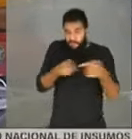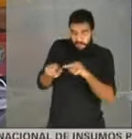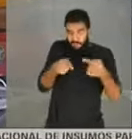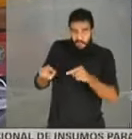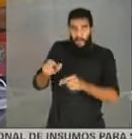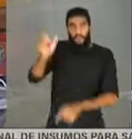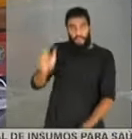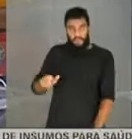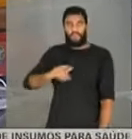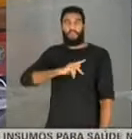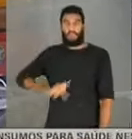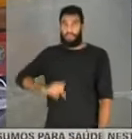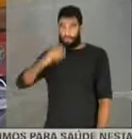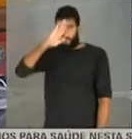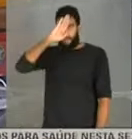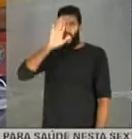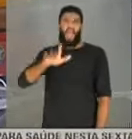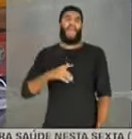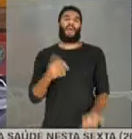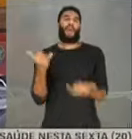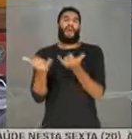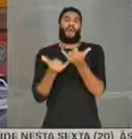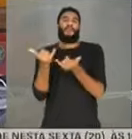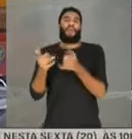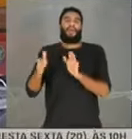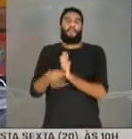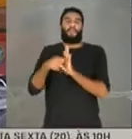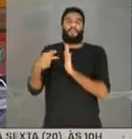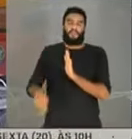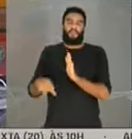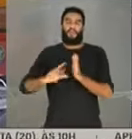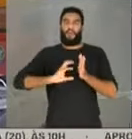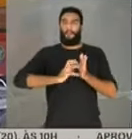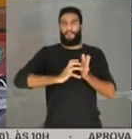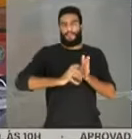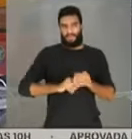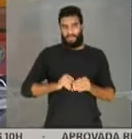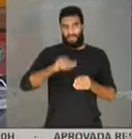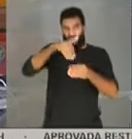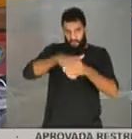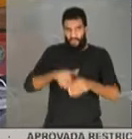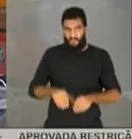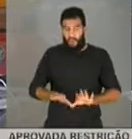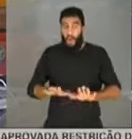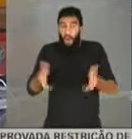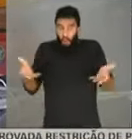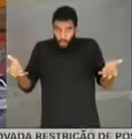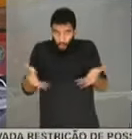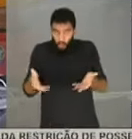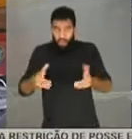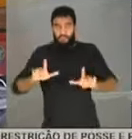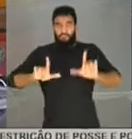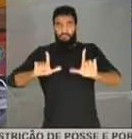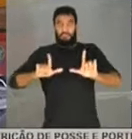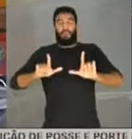Era jogo pré-eleitoral. Hoje, a imprensa